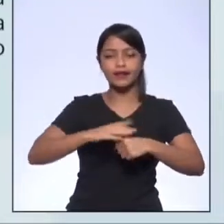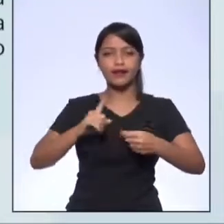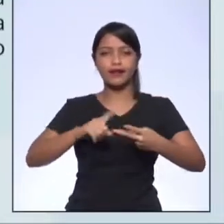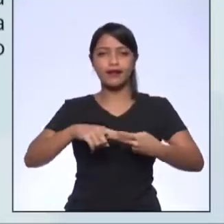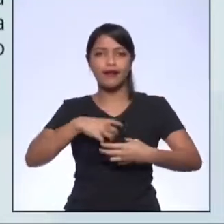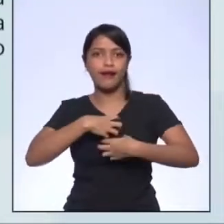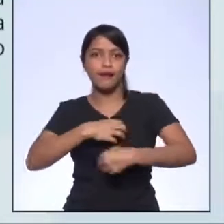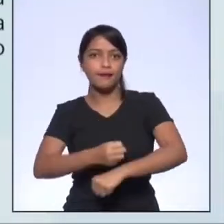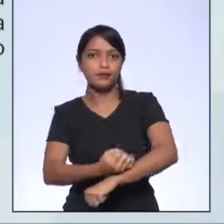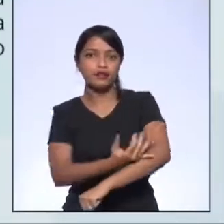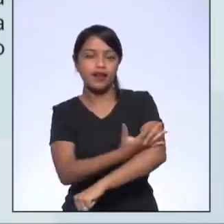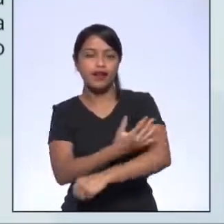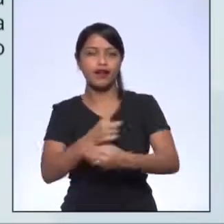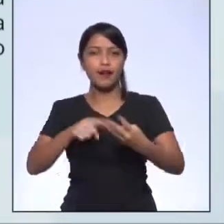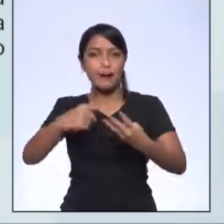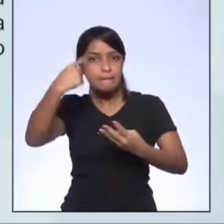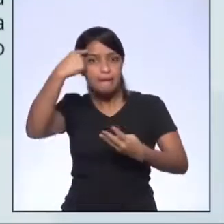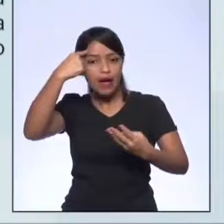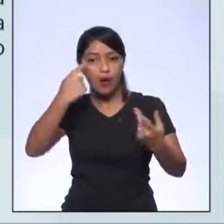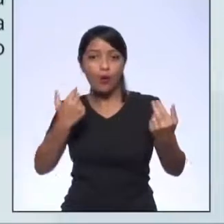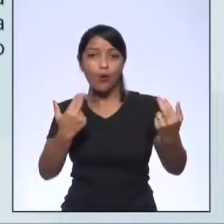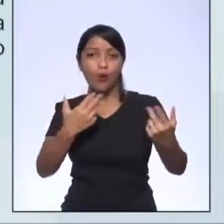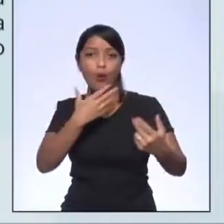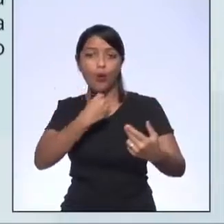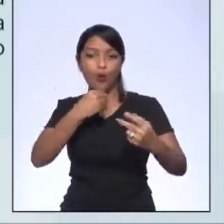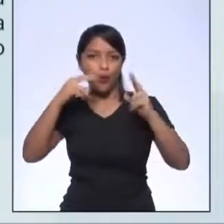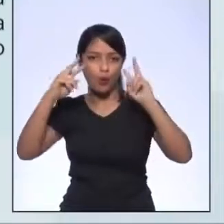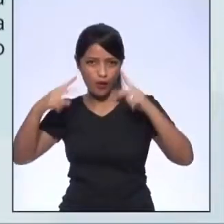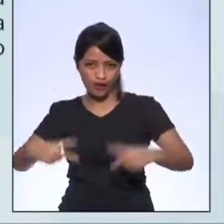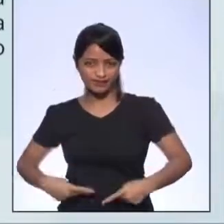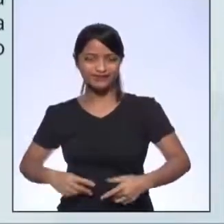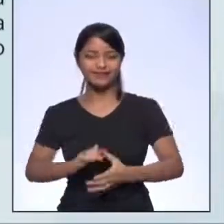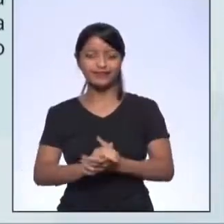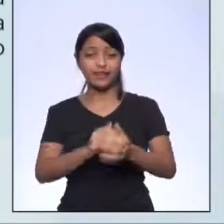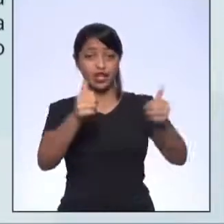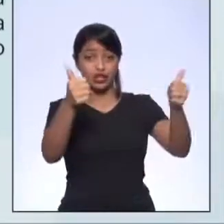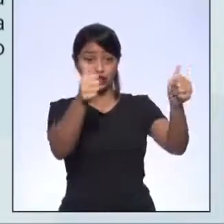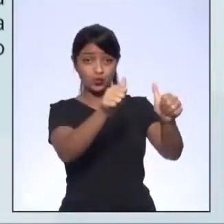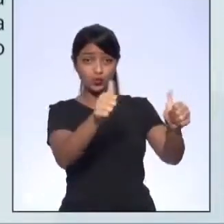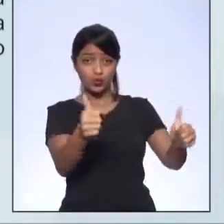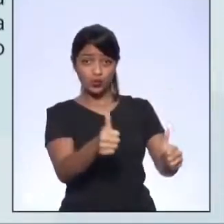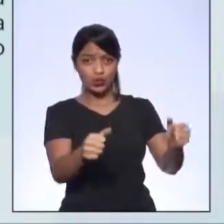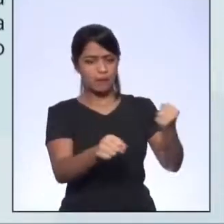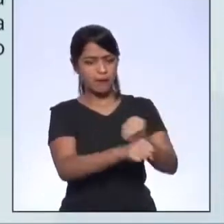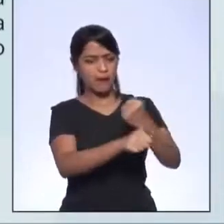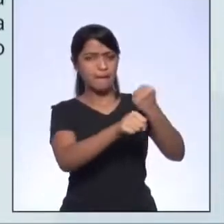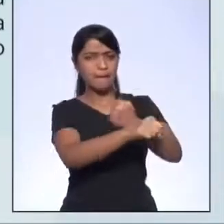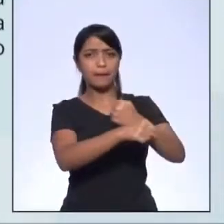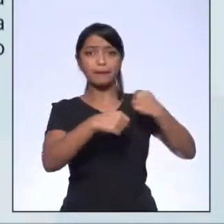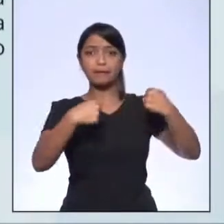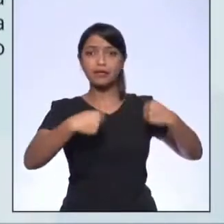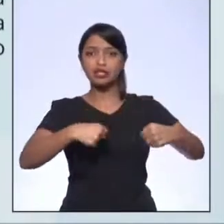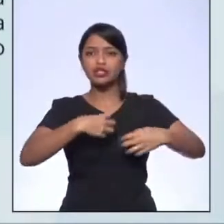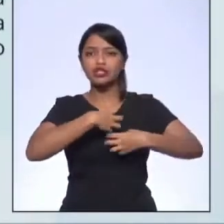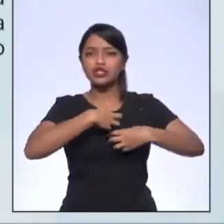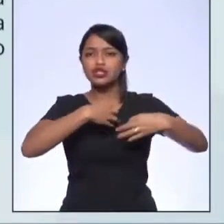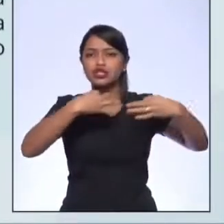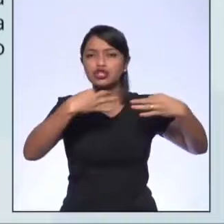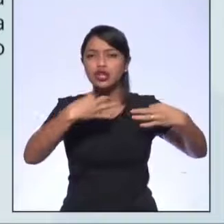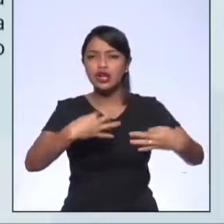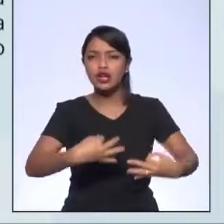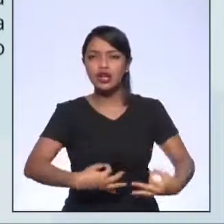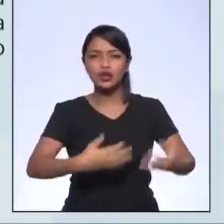humanos. A escultura grega foi caracterizada pela harmonia, proporção e beleza